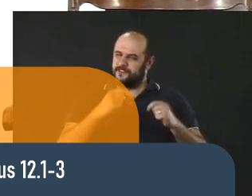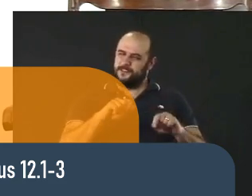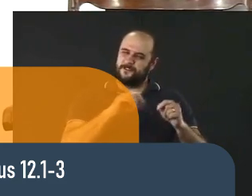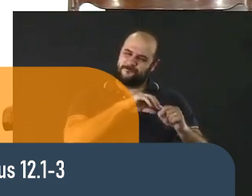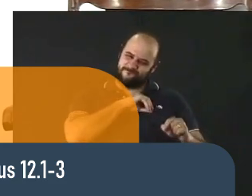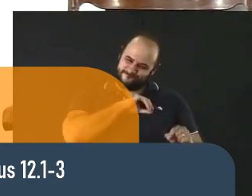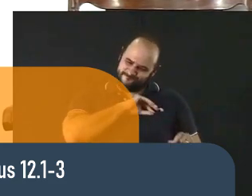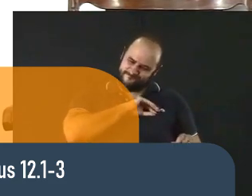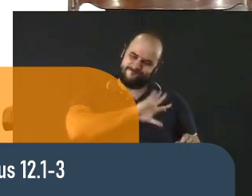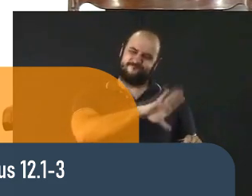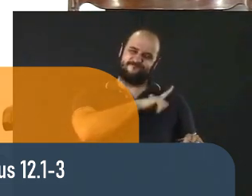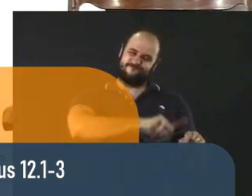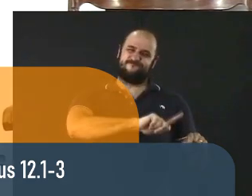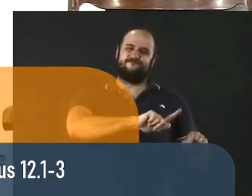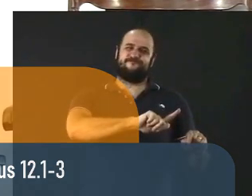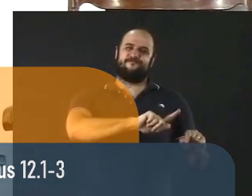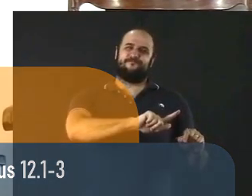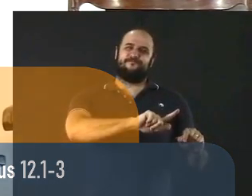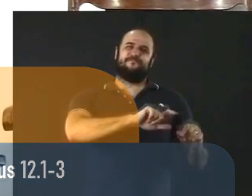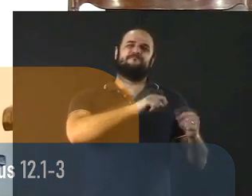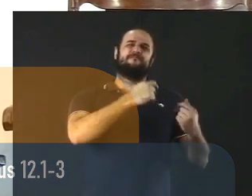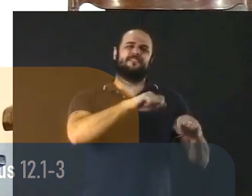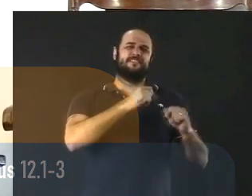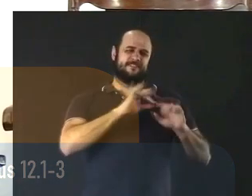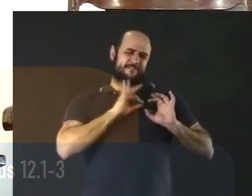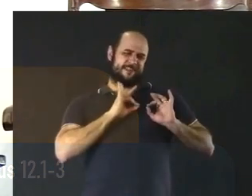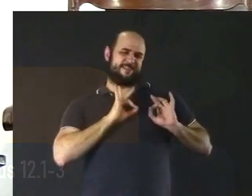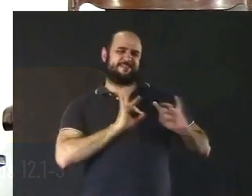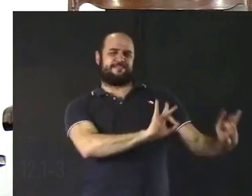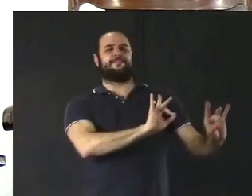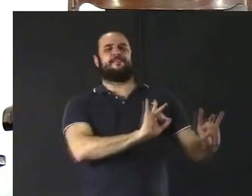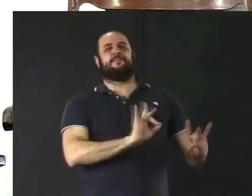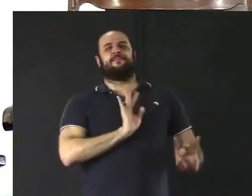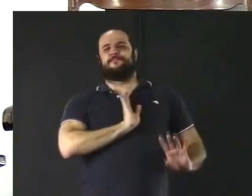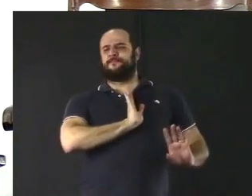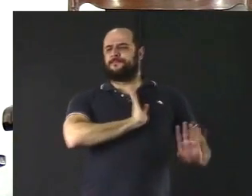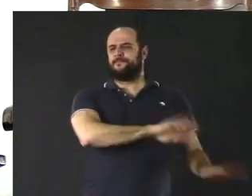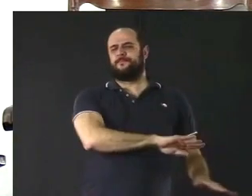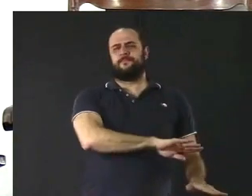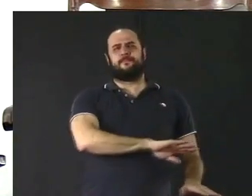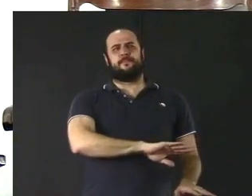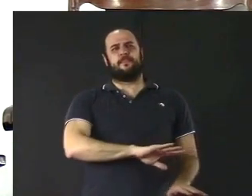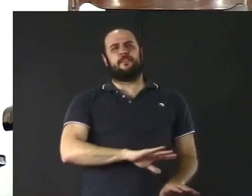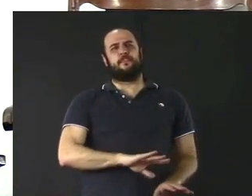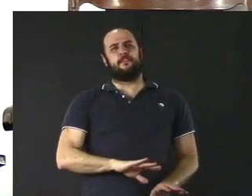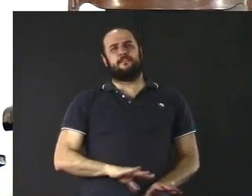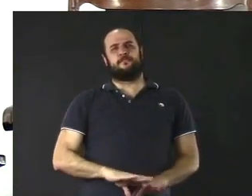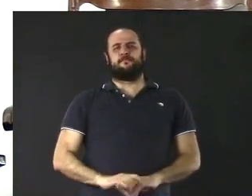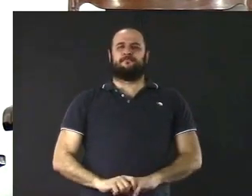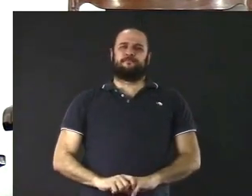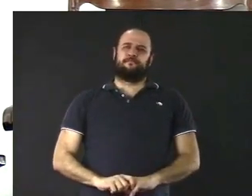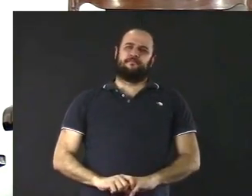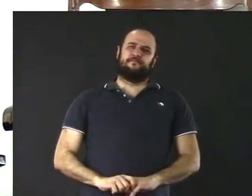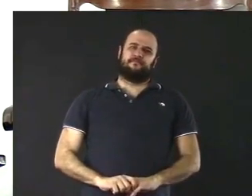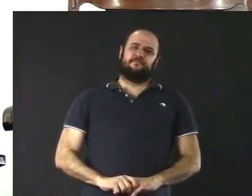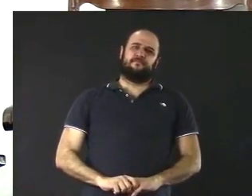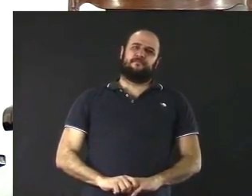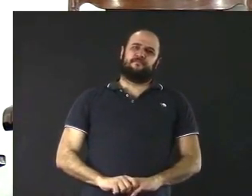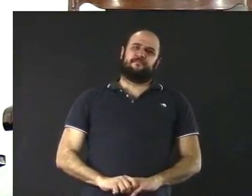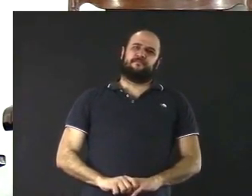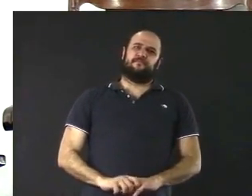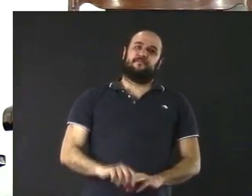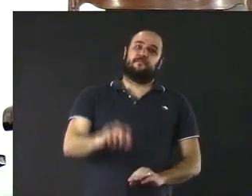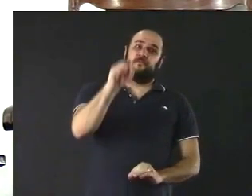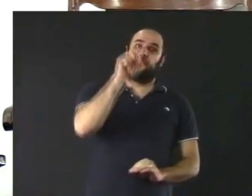Esse pecado que você precisa deixar de lado. Lembra-se que